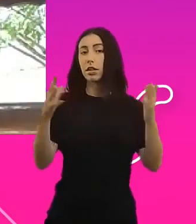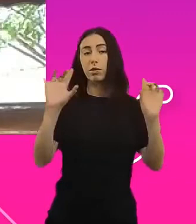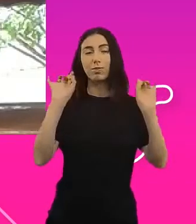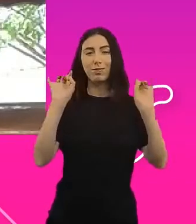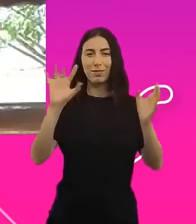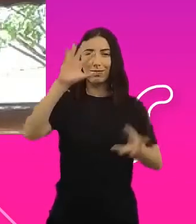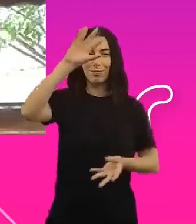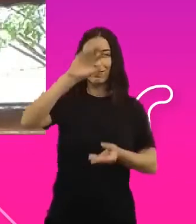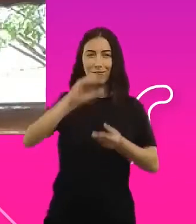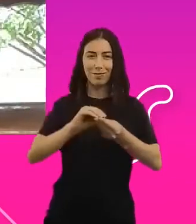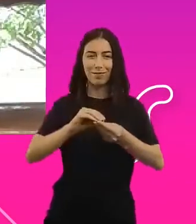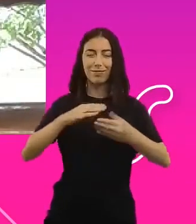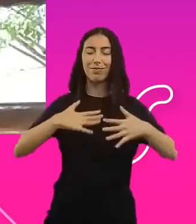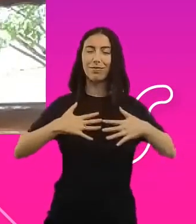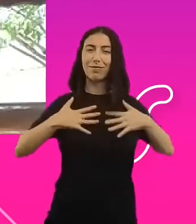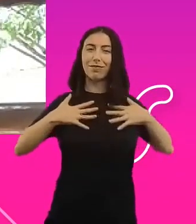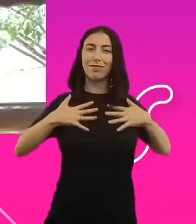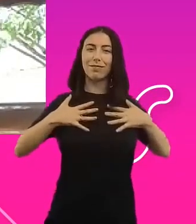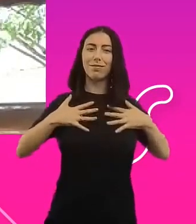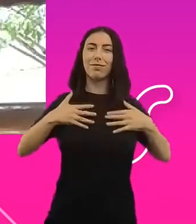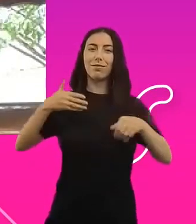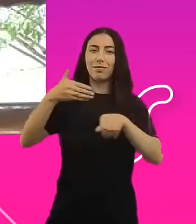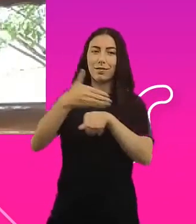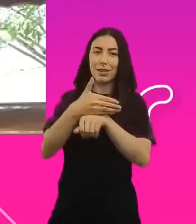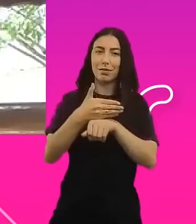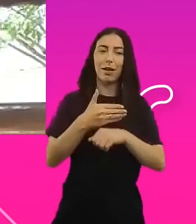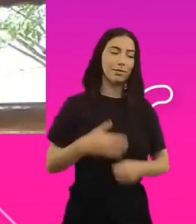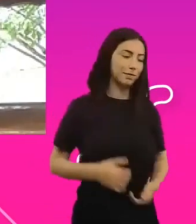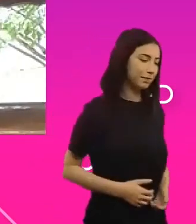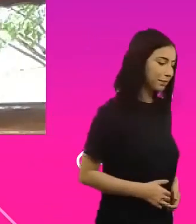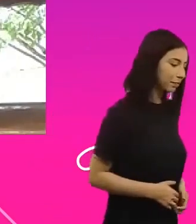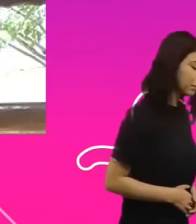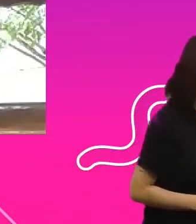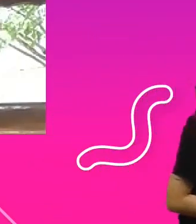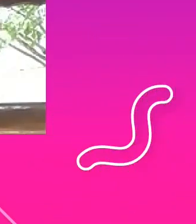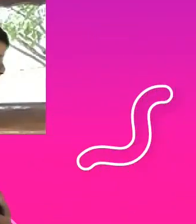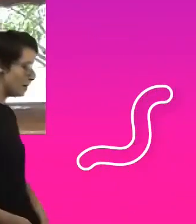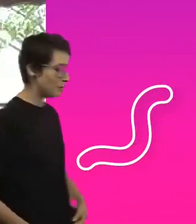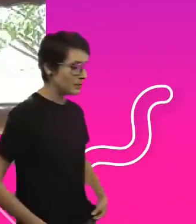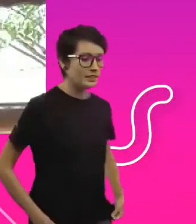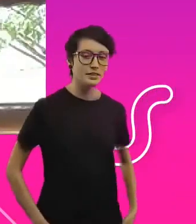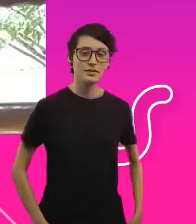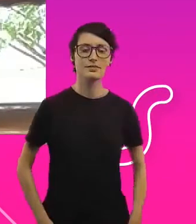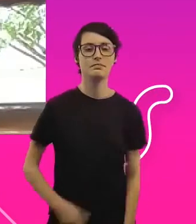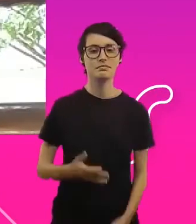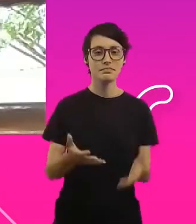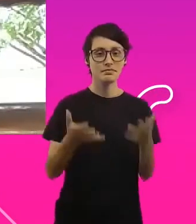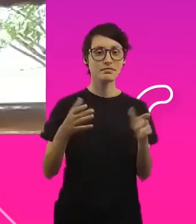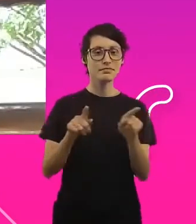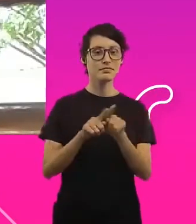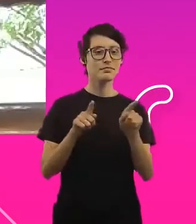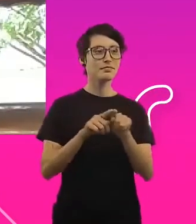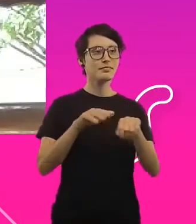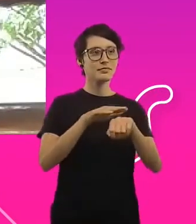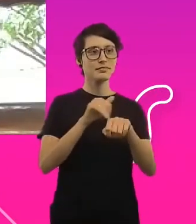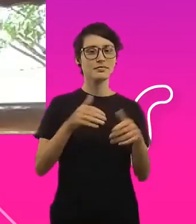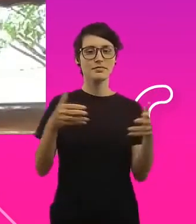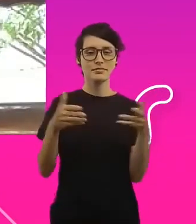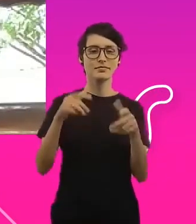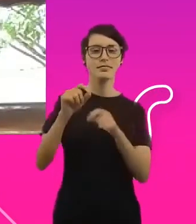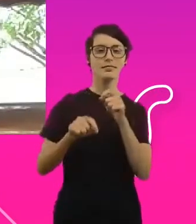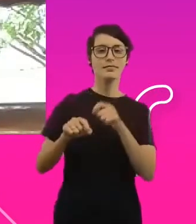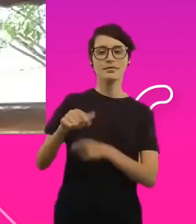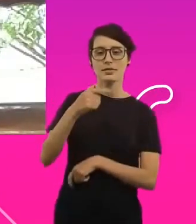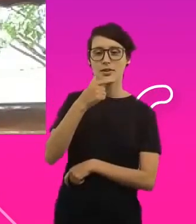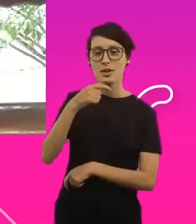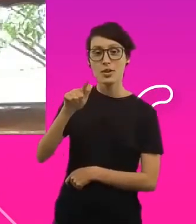aqui. Obrigada, Mariane. Gostaria de chamar agora o Gustavo Glesser, ele é CEO da Carambola,